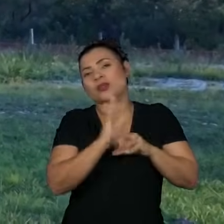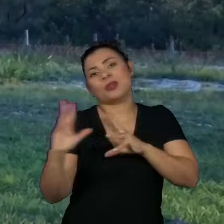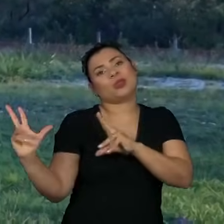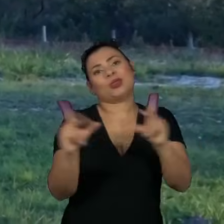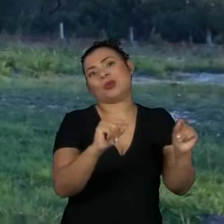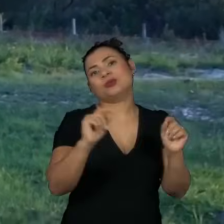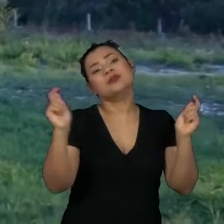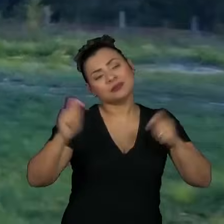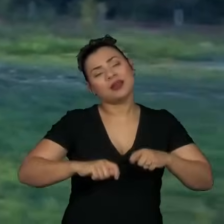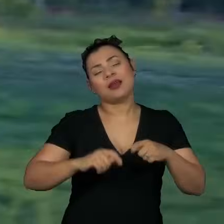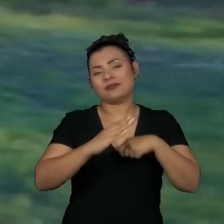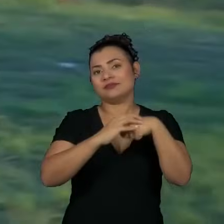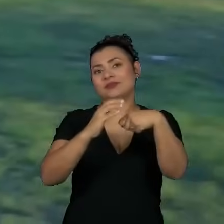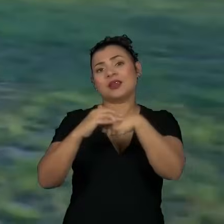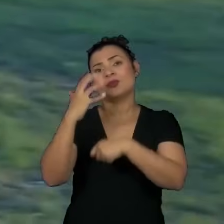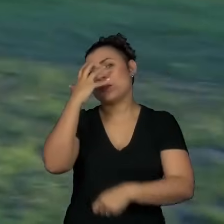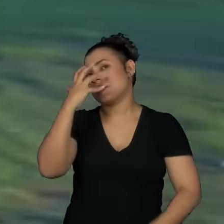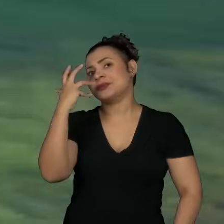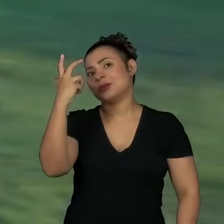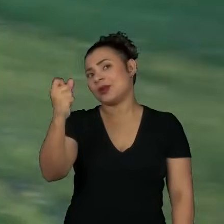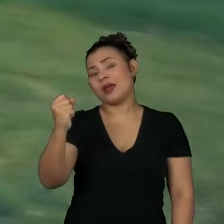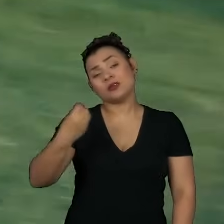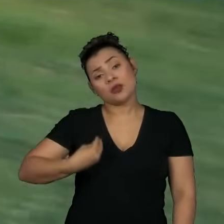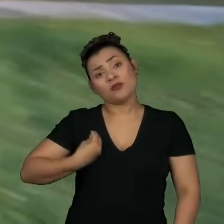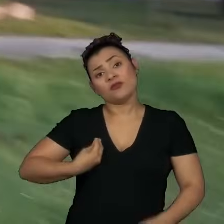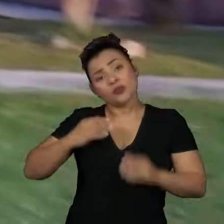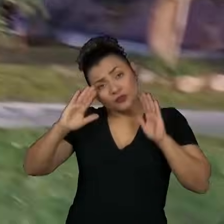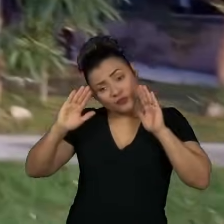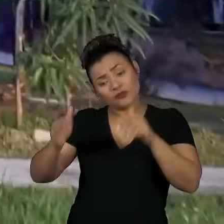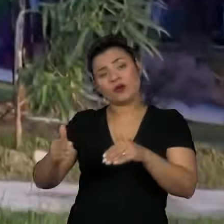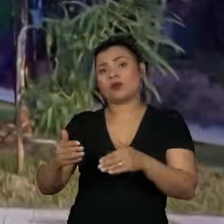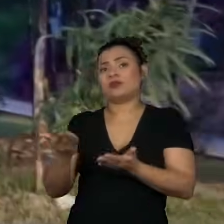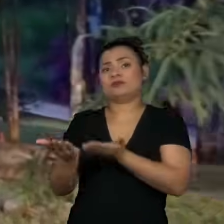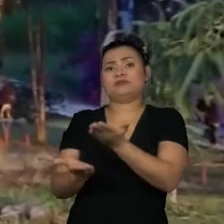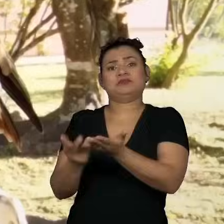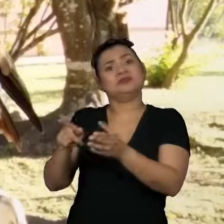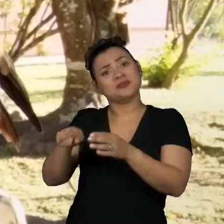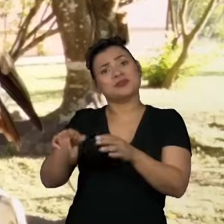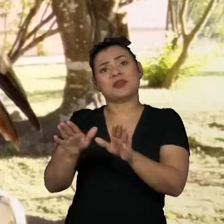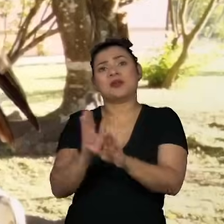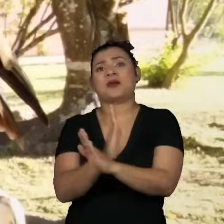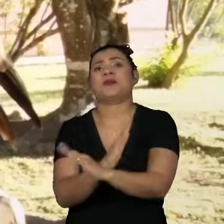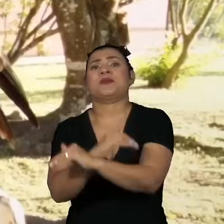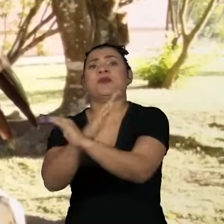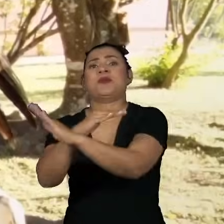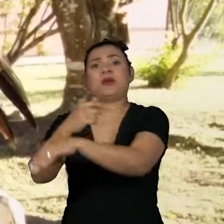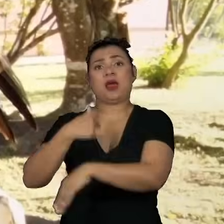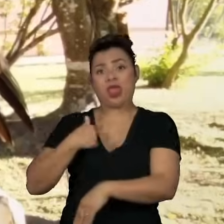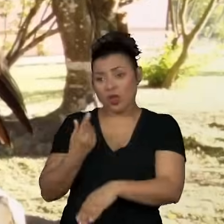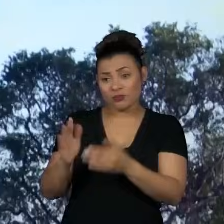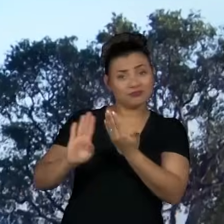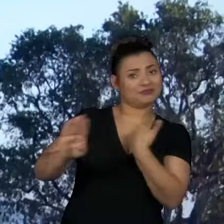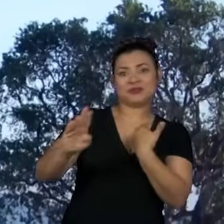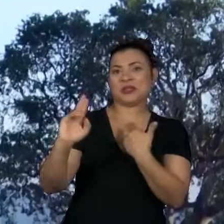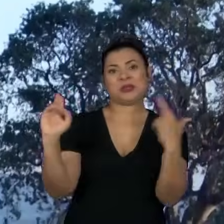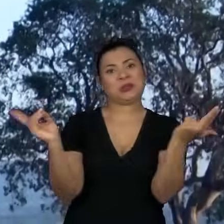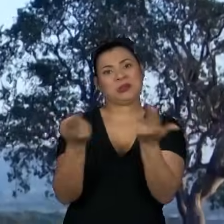por o voo dele, eu convivi com aves, eu vivo para ele, eu sou feliz, eu faço parte da minha vida, eu não sei viver sem ele, entendeu como